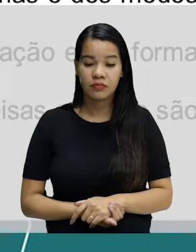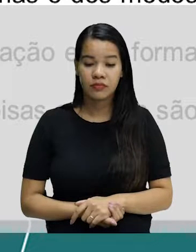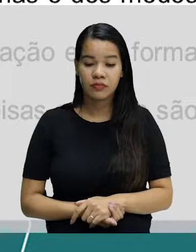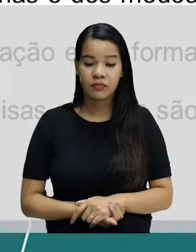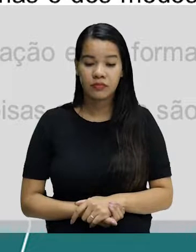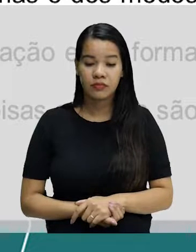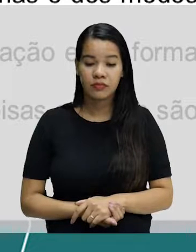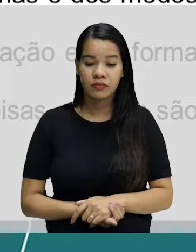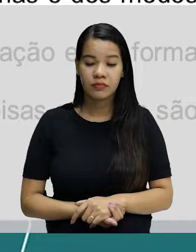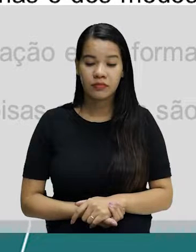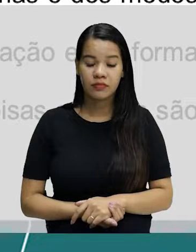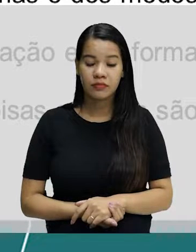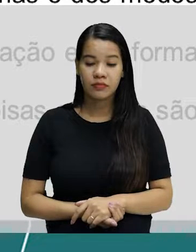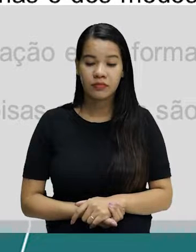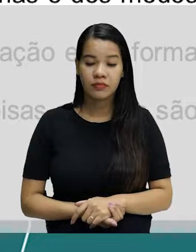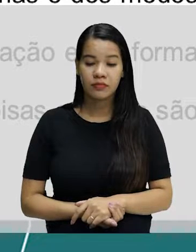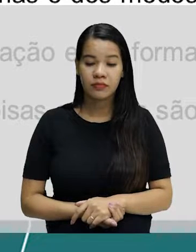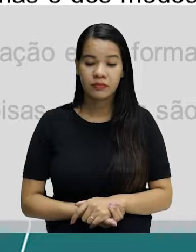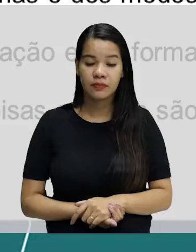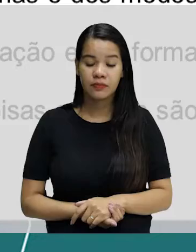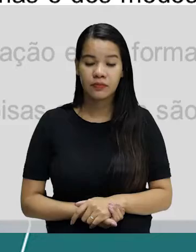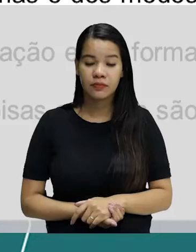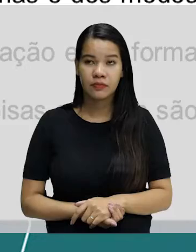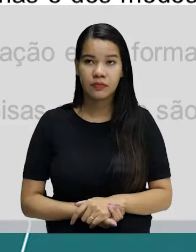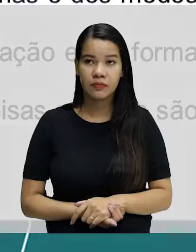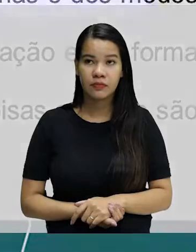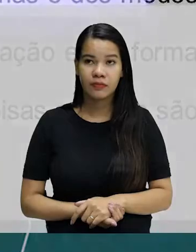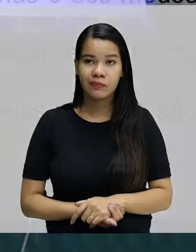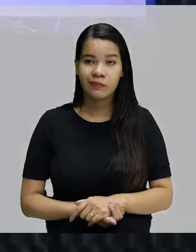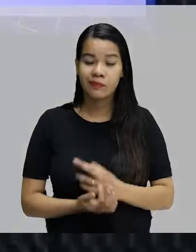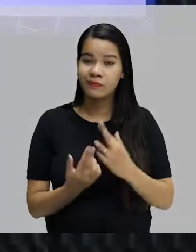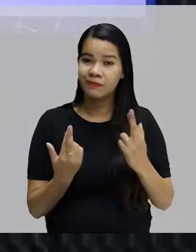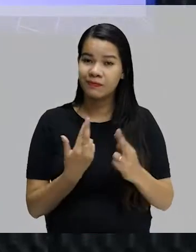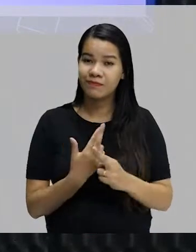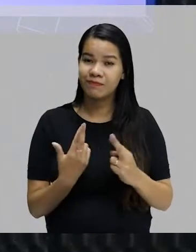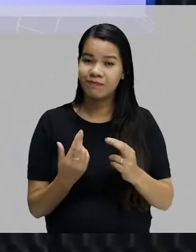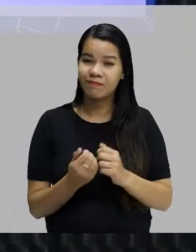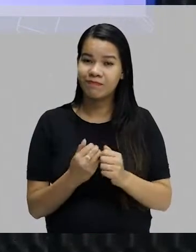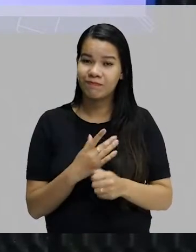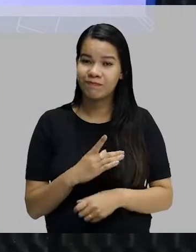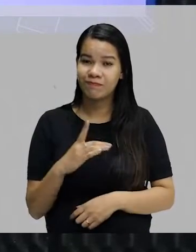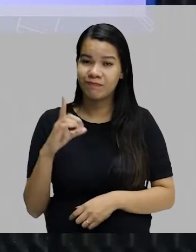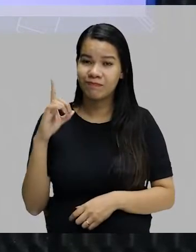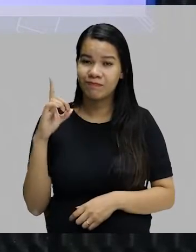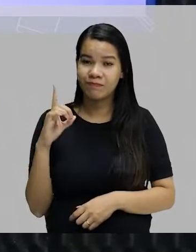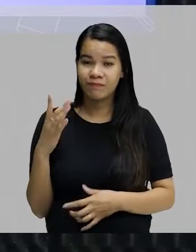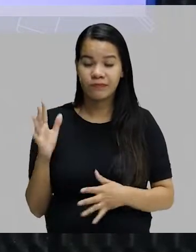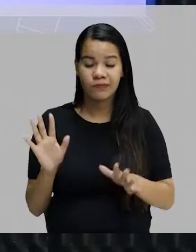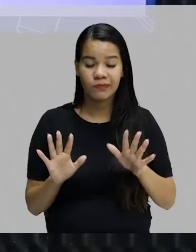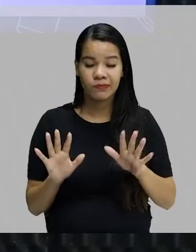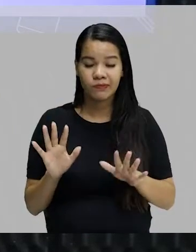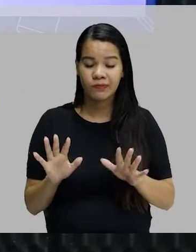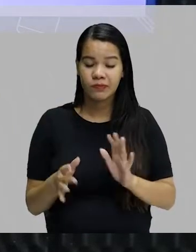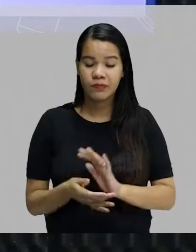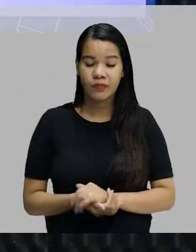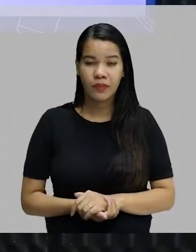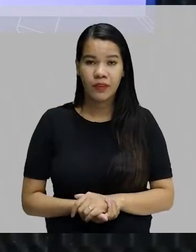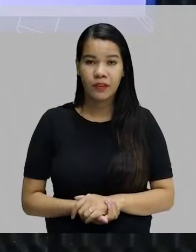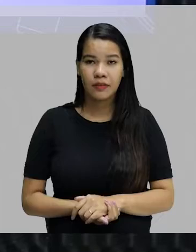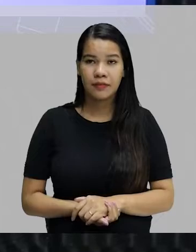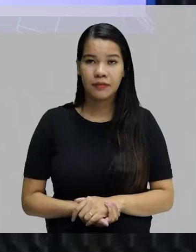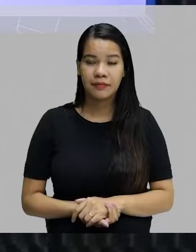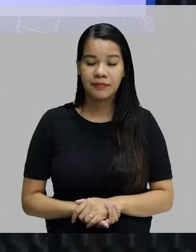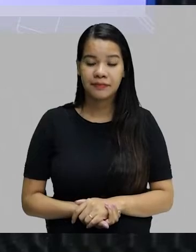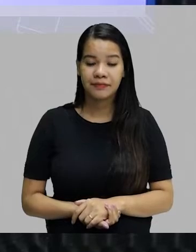da linguagem e sua relação com o divino. Não é muito bem isso, né? Não é muito aí